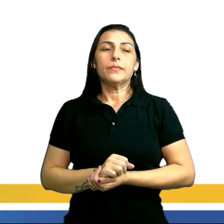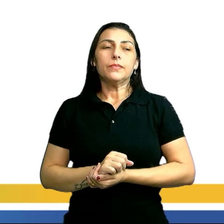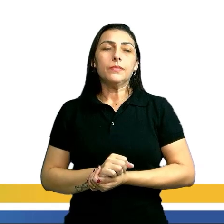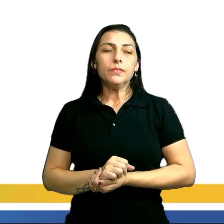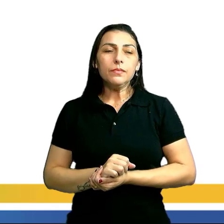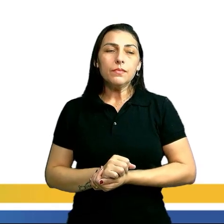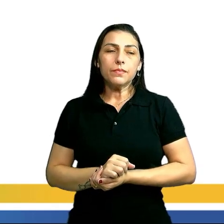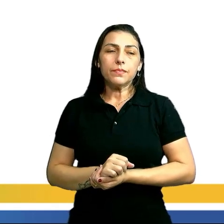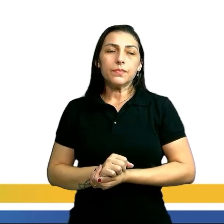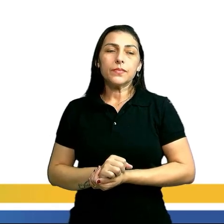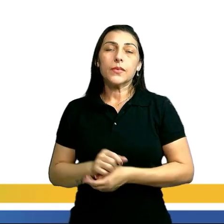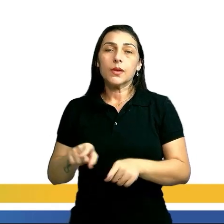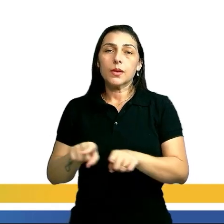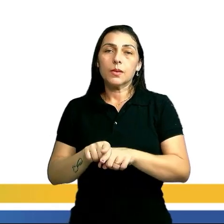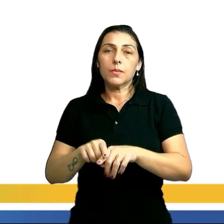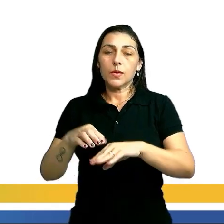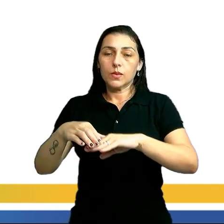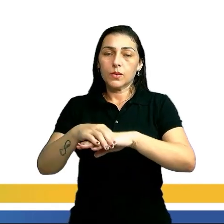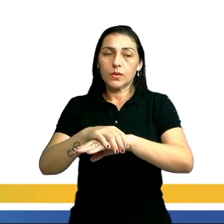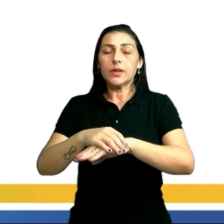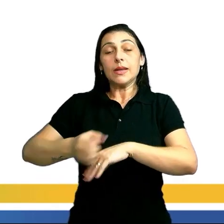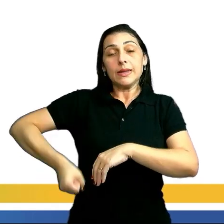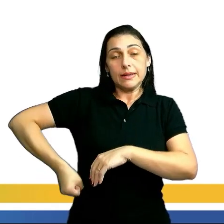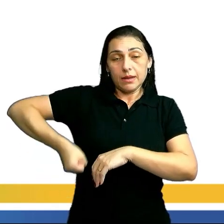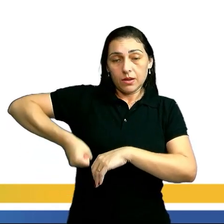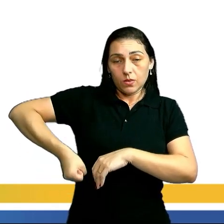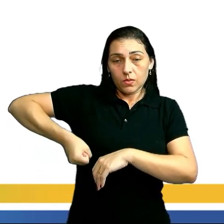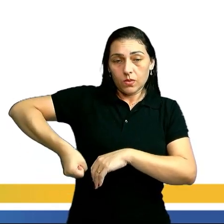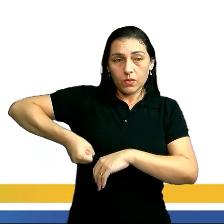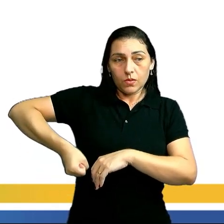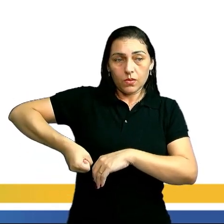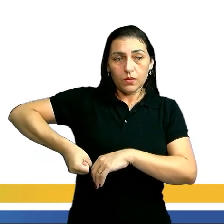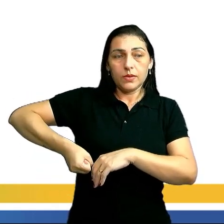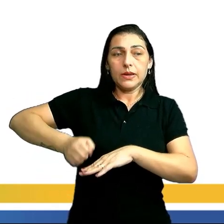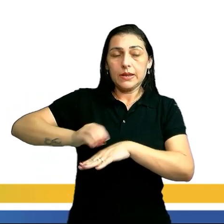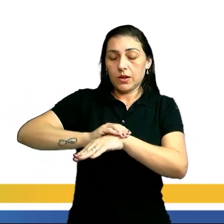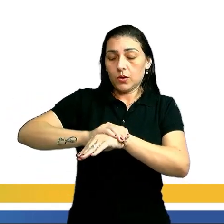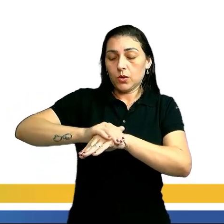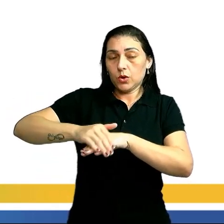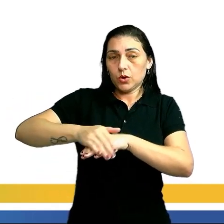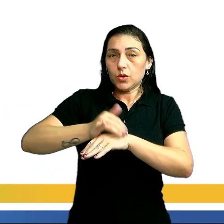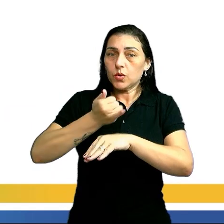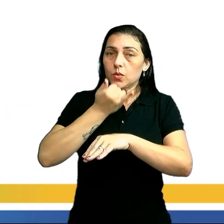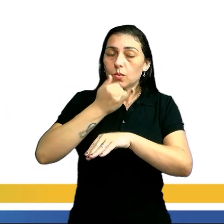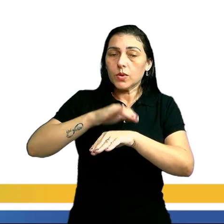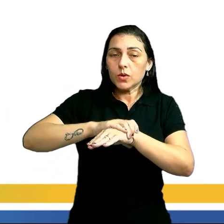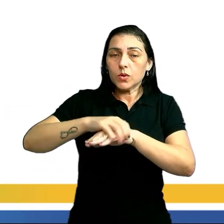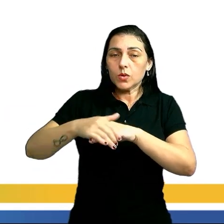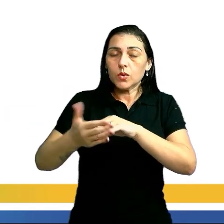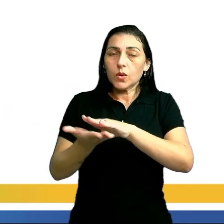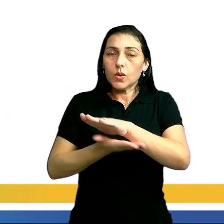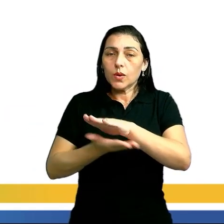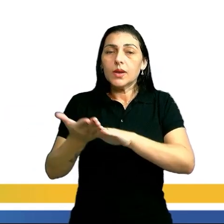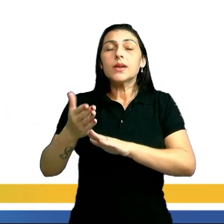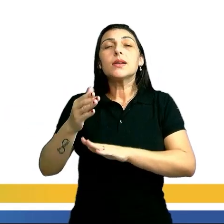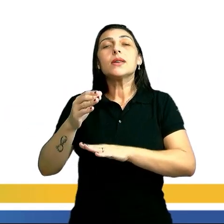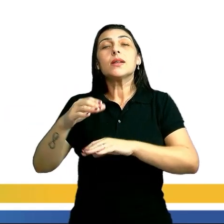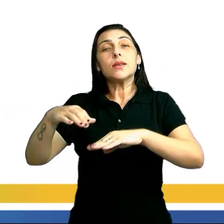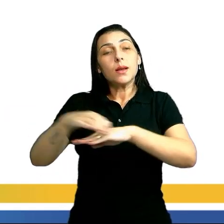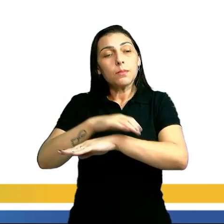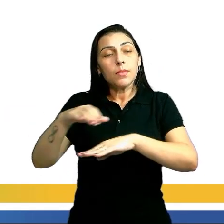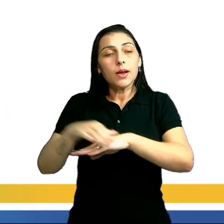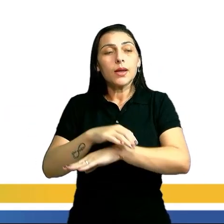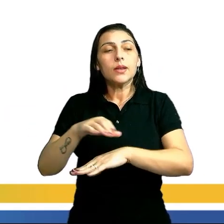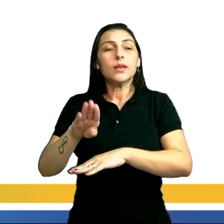Poliisopreno. Também é utilizado em sacolas, em solas de sapatos e bandas